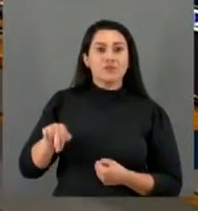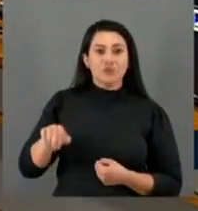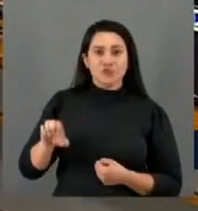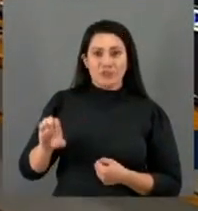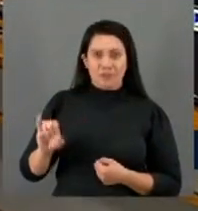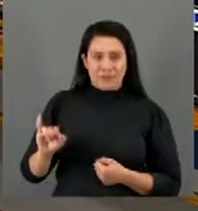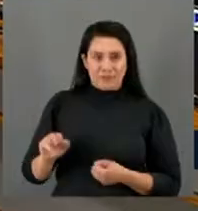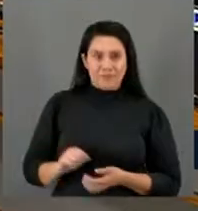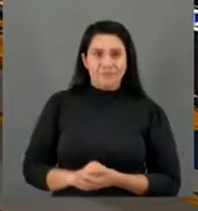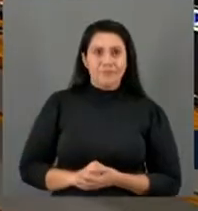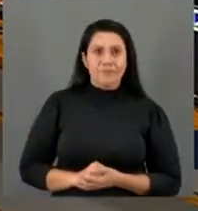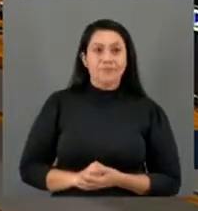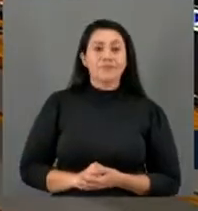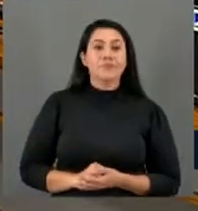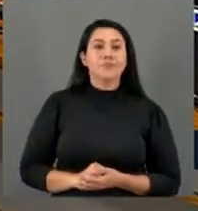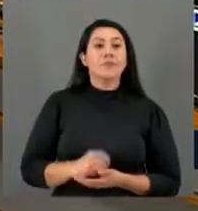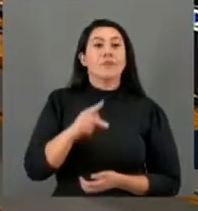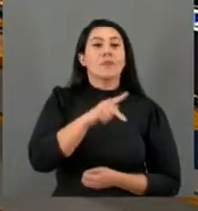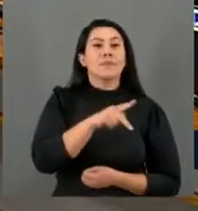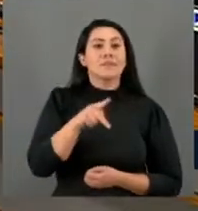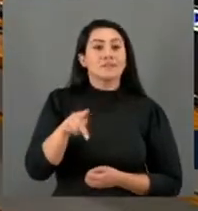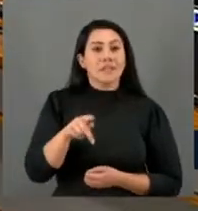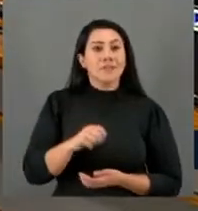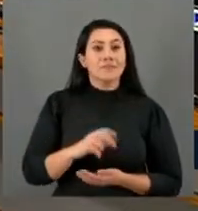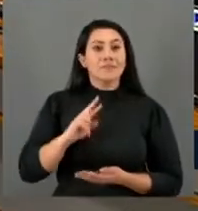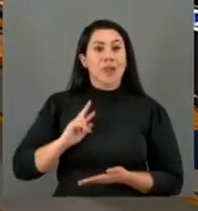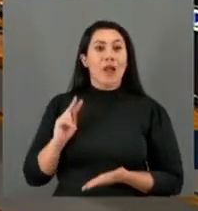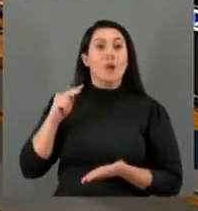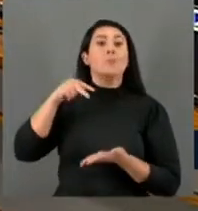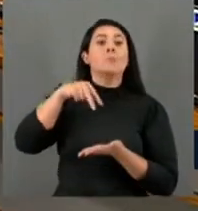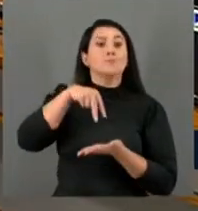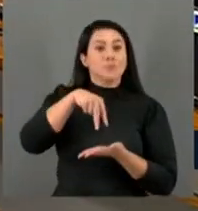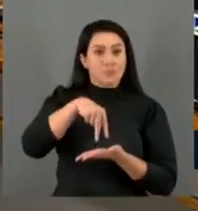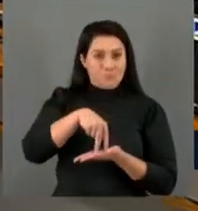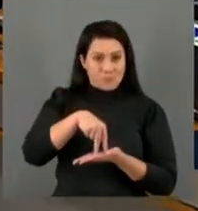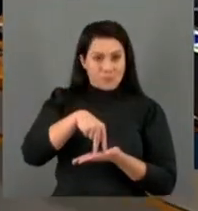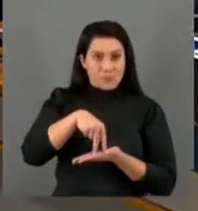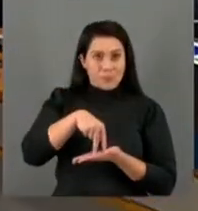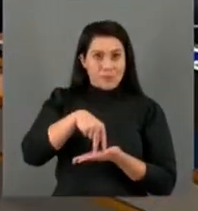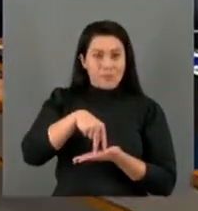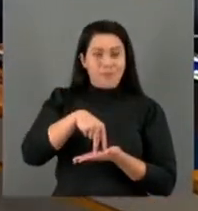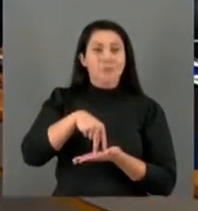Senhor presidente, eu vou ficar de pé.